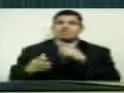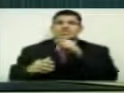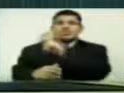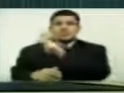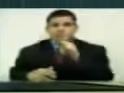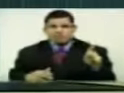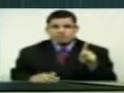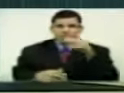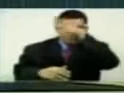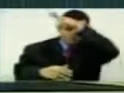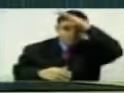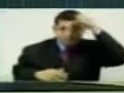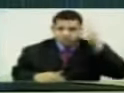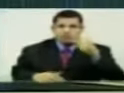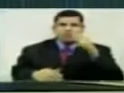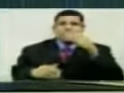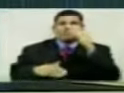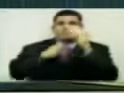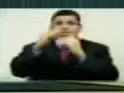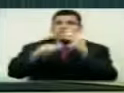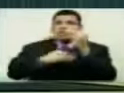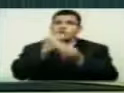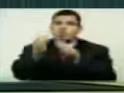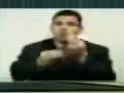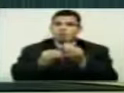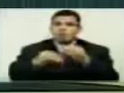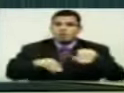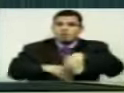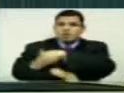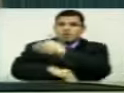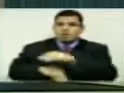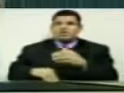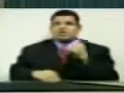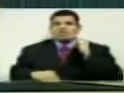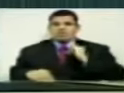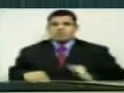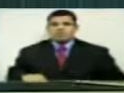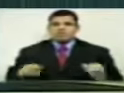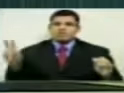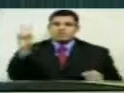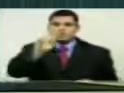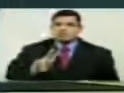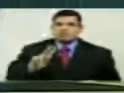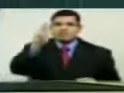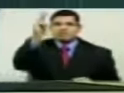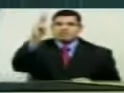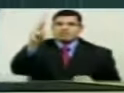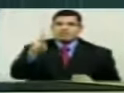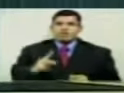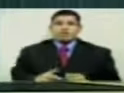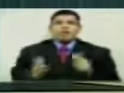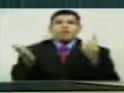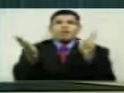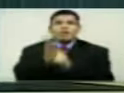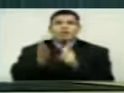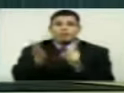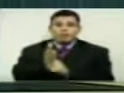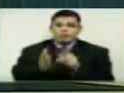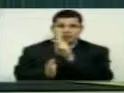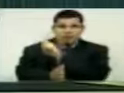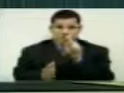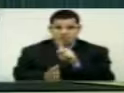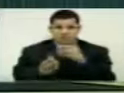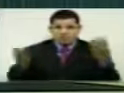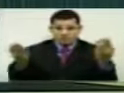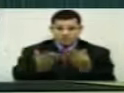o prefeito atua como um corretor da Bolsa de Valores? O papel do